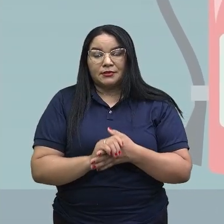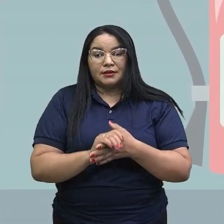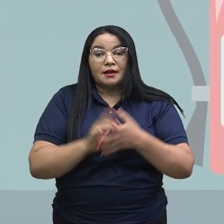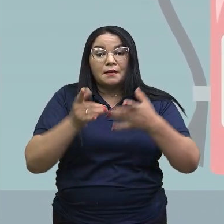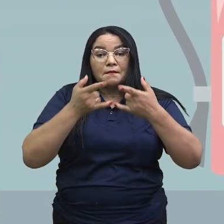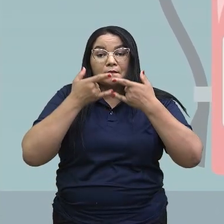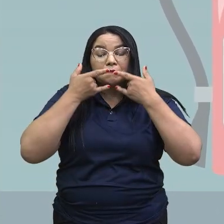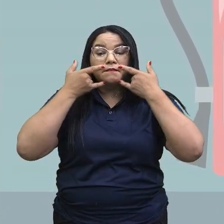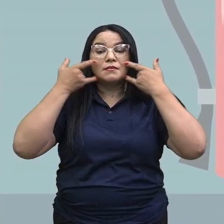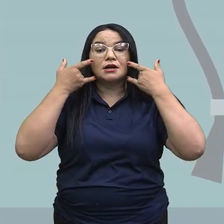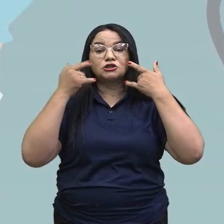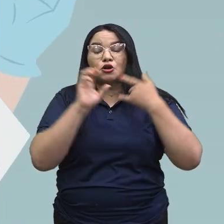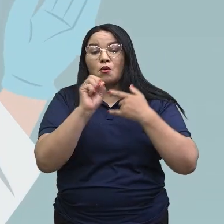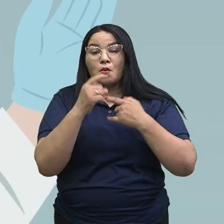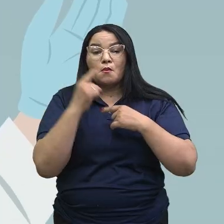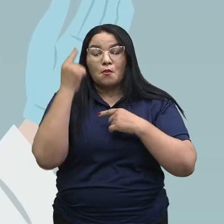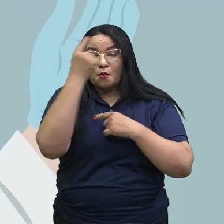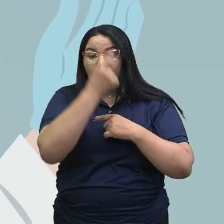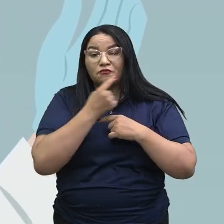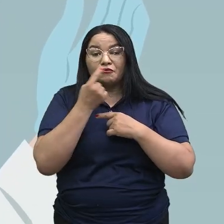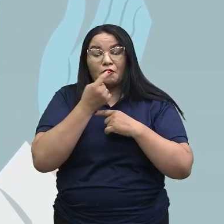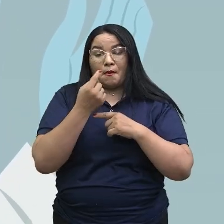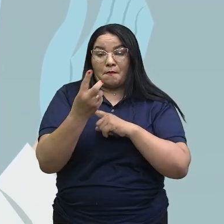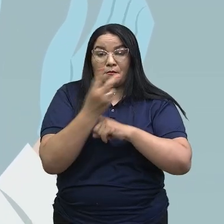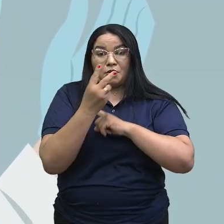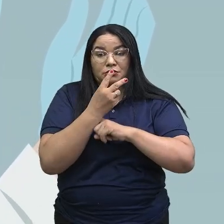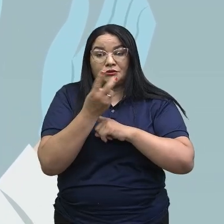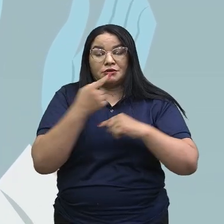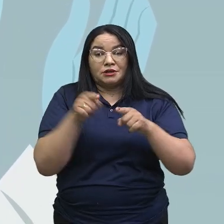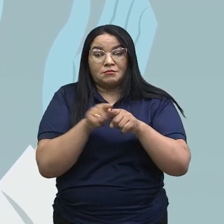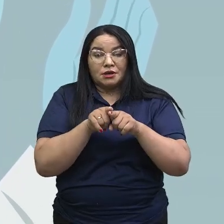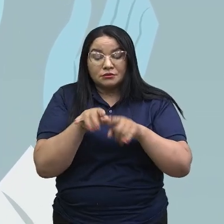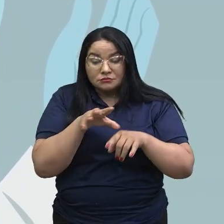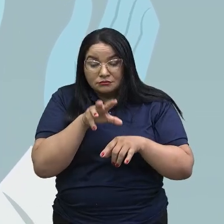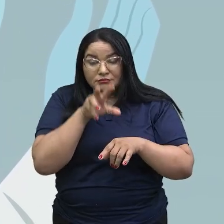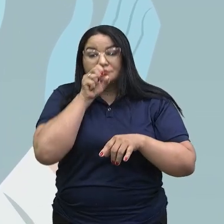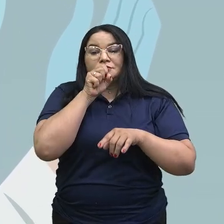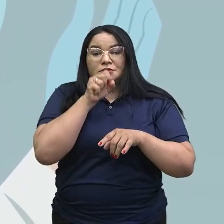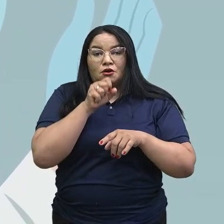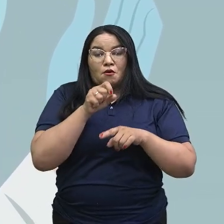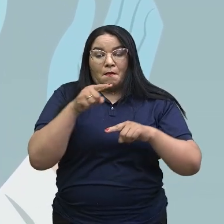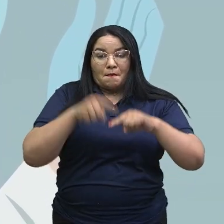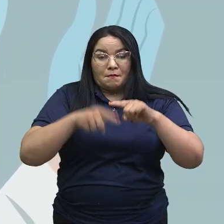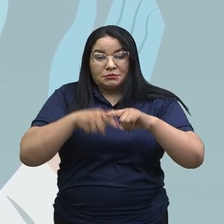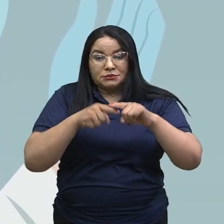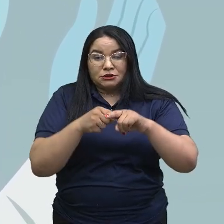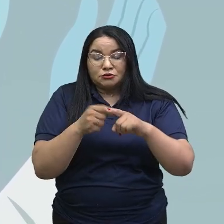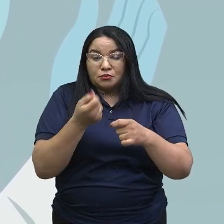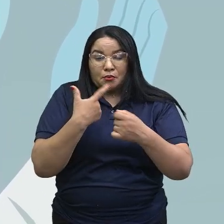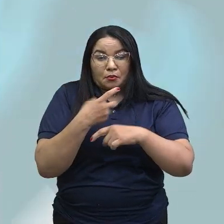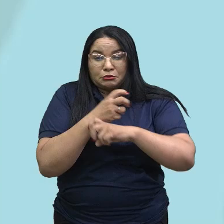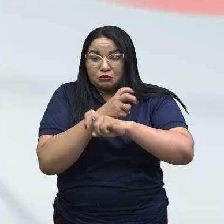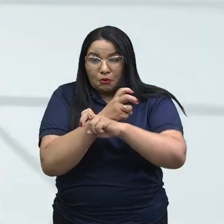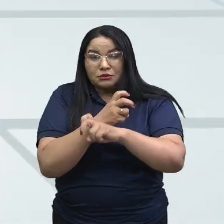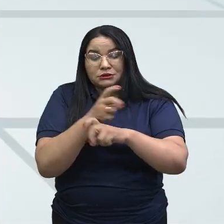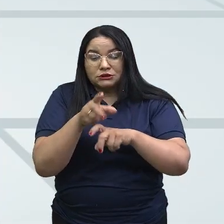Máscaras ou protetores faciais protegem contra inalação de vapores e partículas tóxicas.